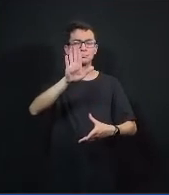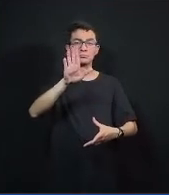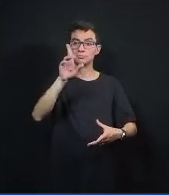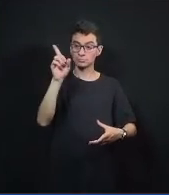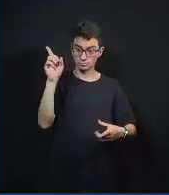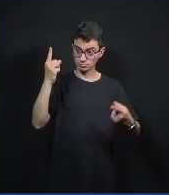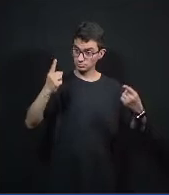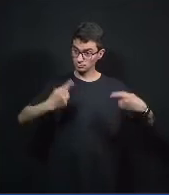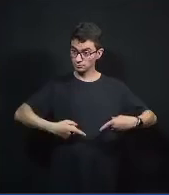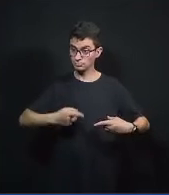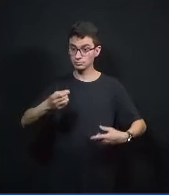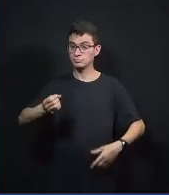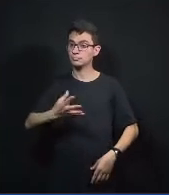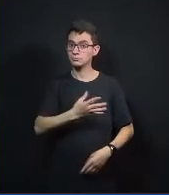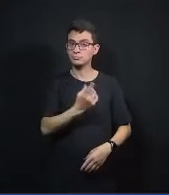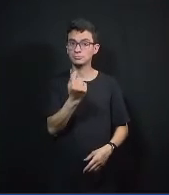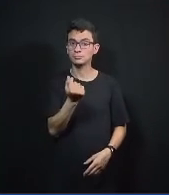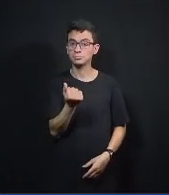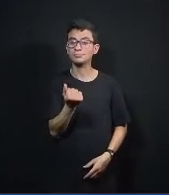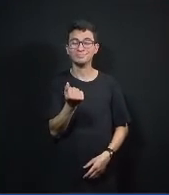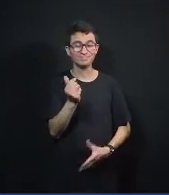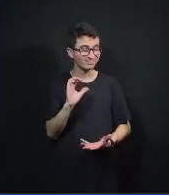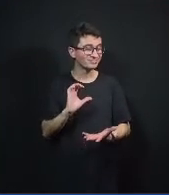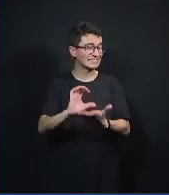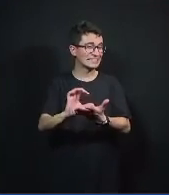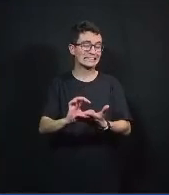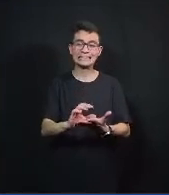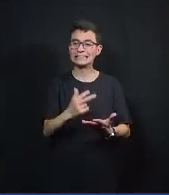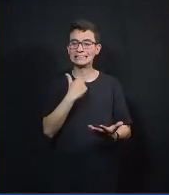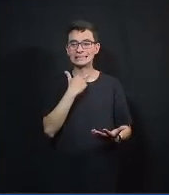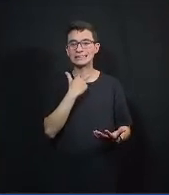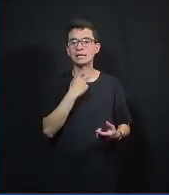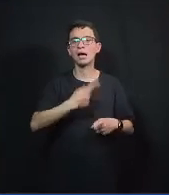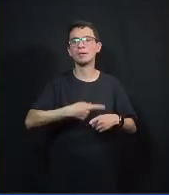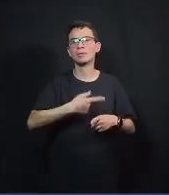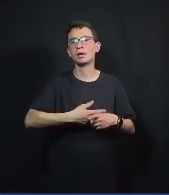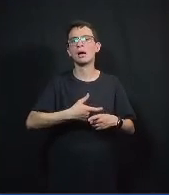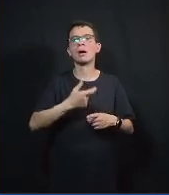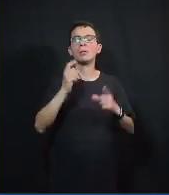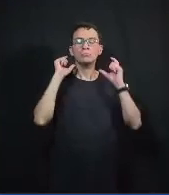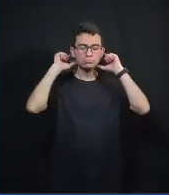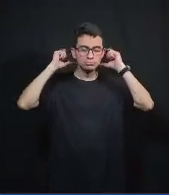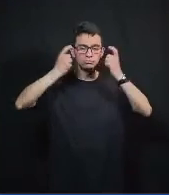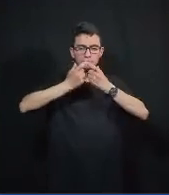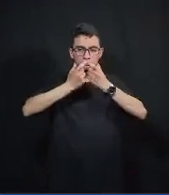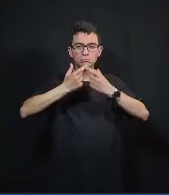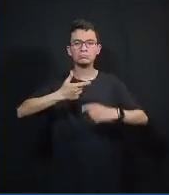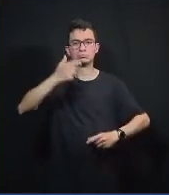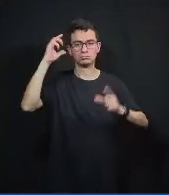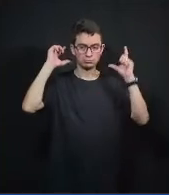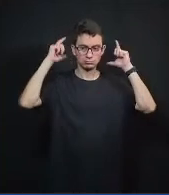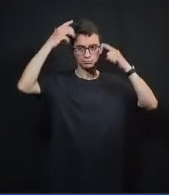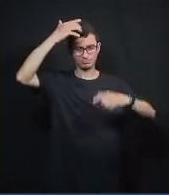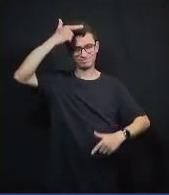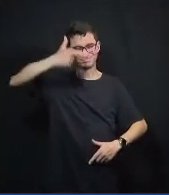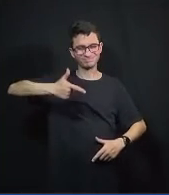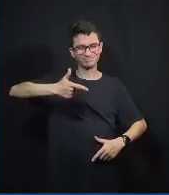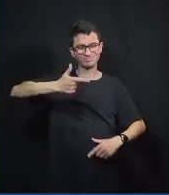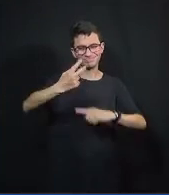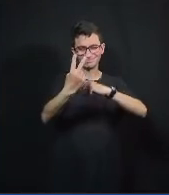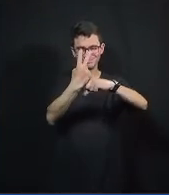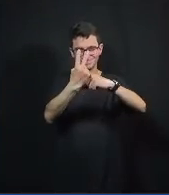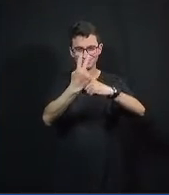não tínhamos recursos financeiros para fornecer, que serão as máscaras, face shield, álcool gel, demarcadores do